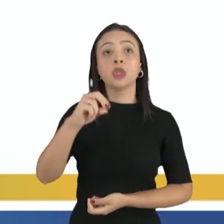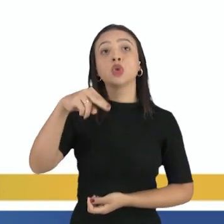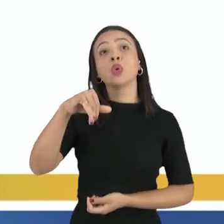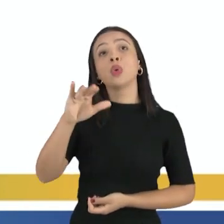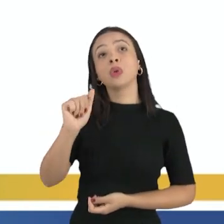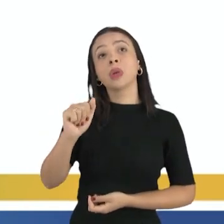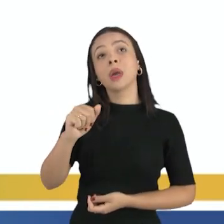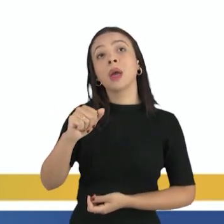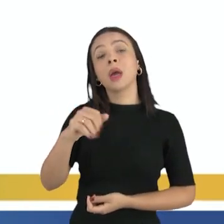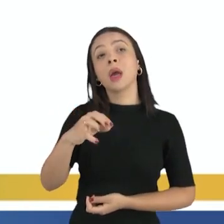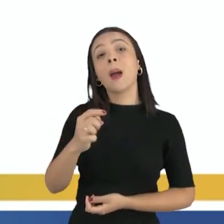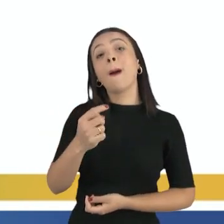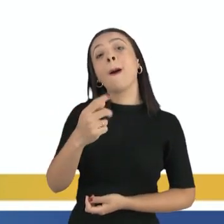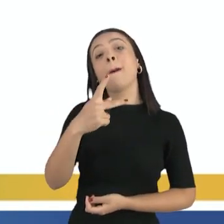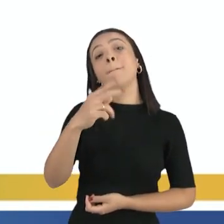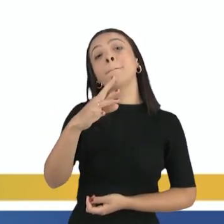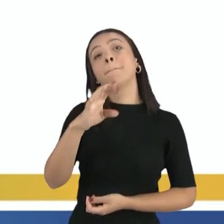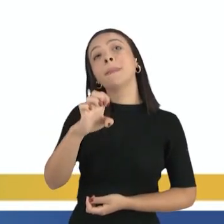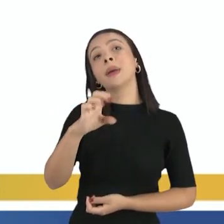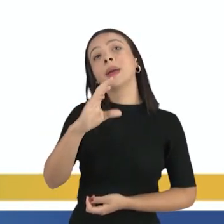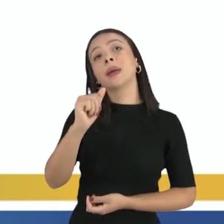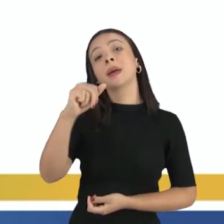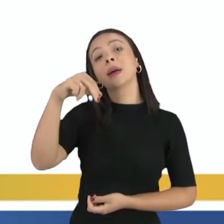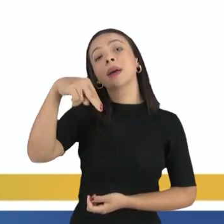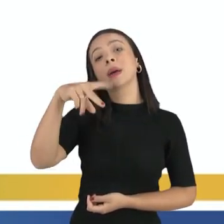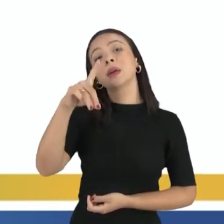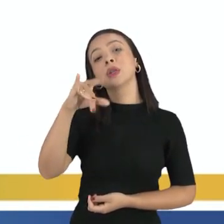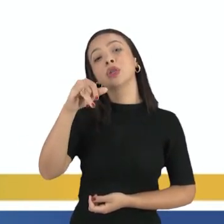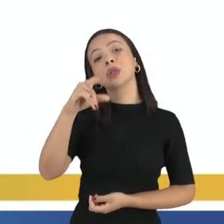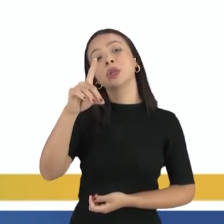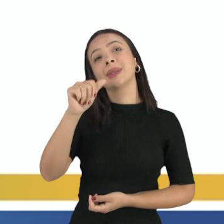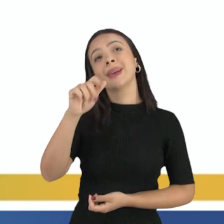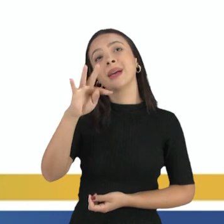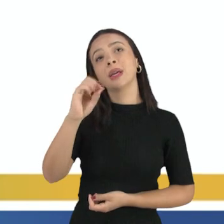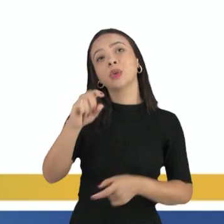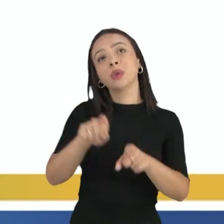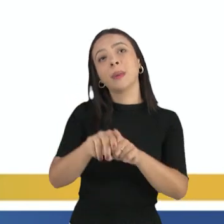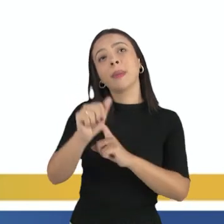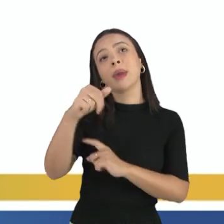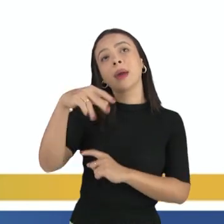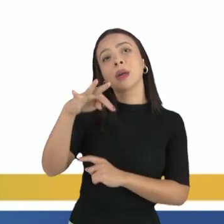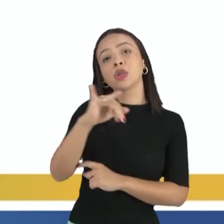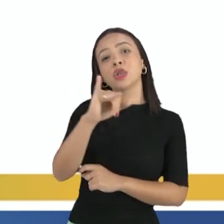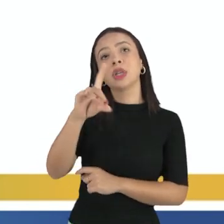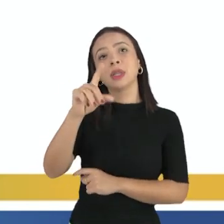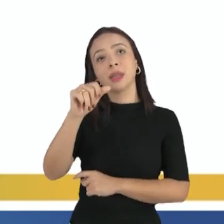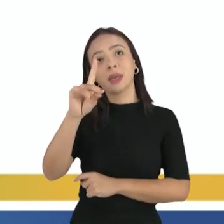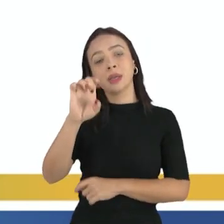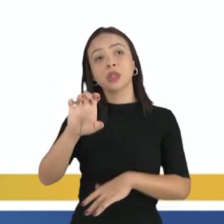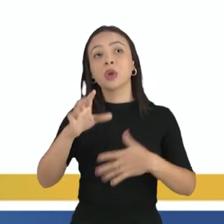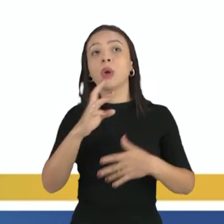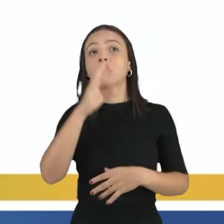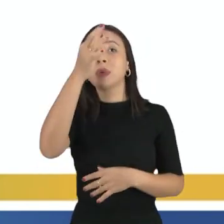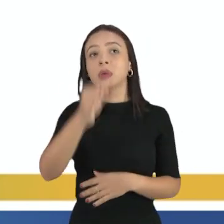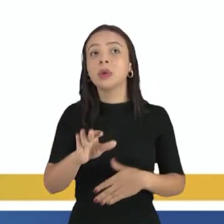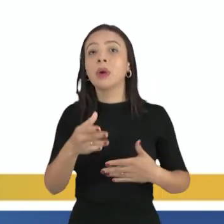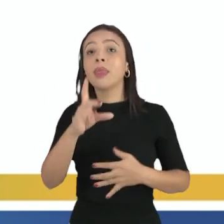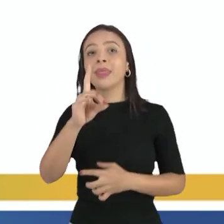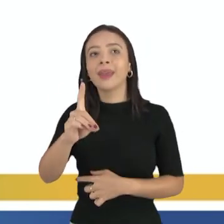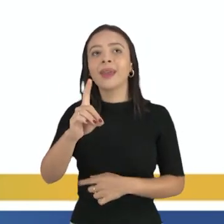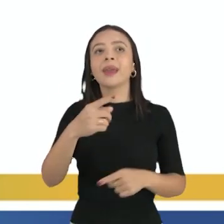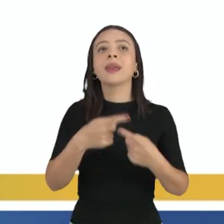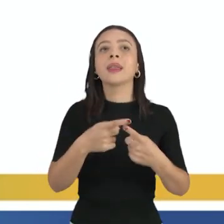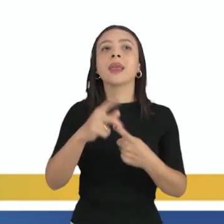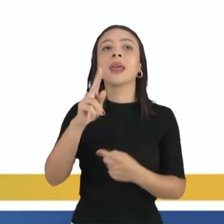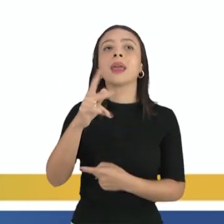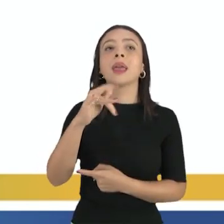hiperárido, ultrasseco, canário da terra, hipersensível. Então, a resposta mais adequada para essa questão é